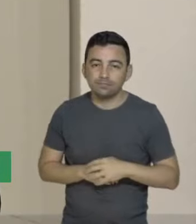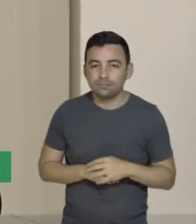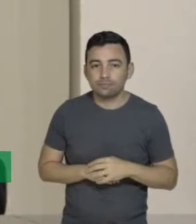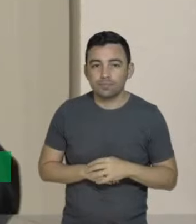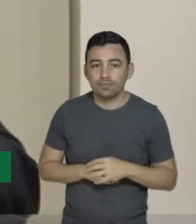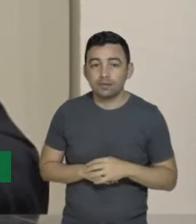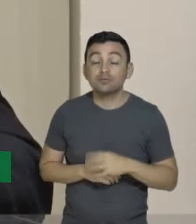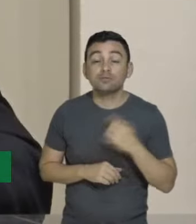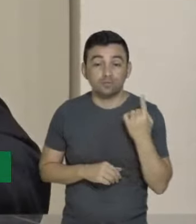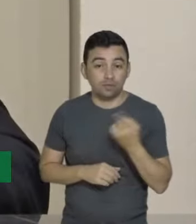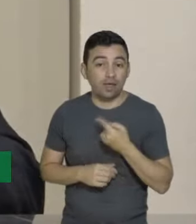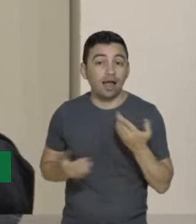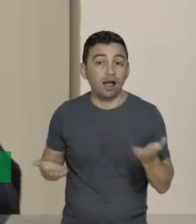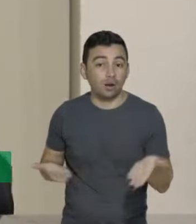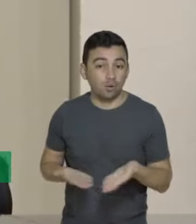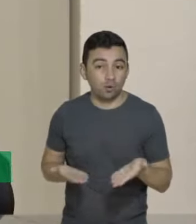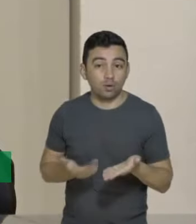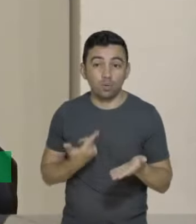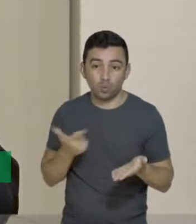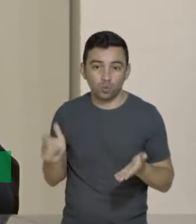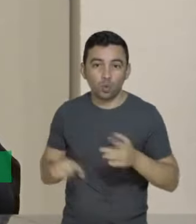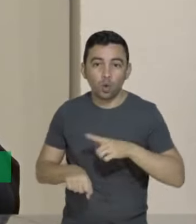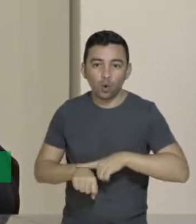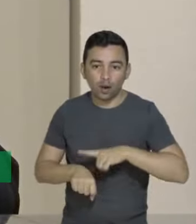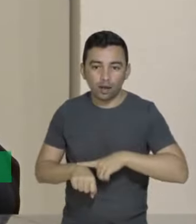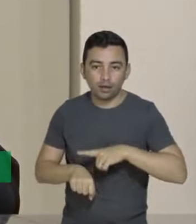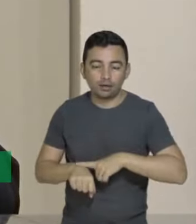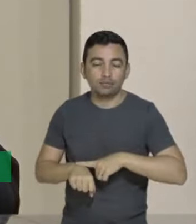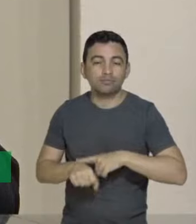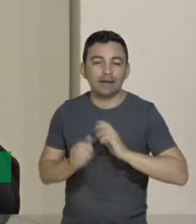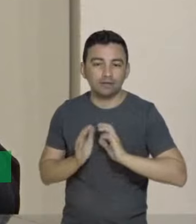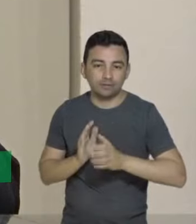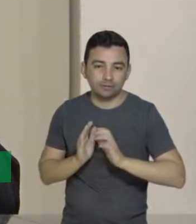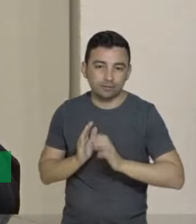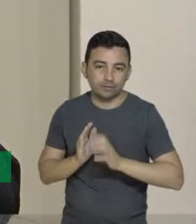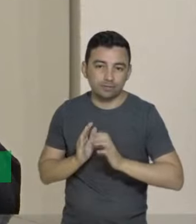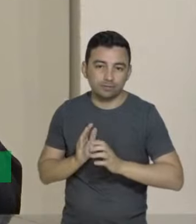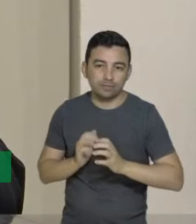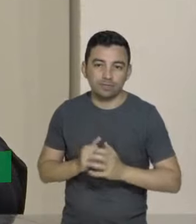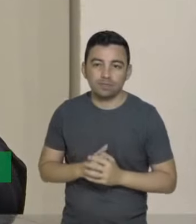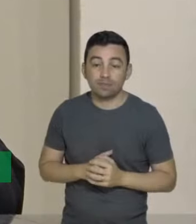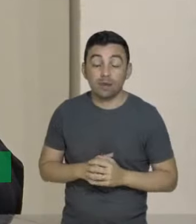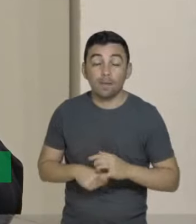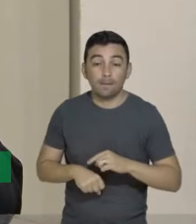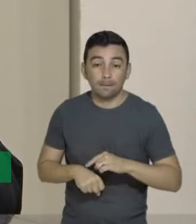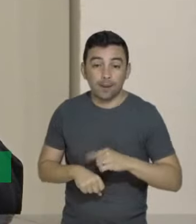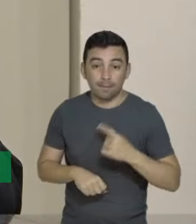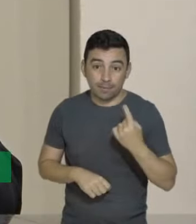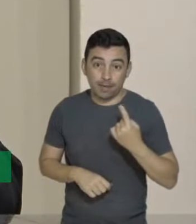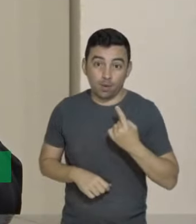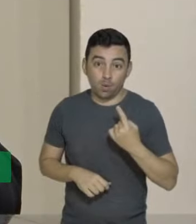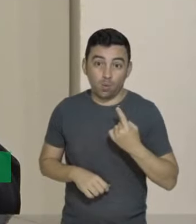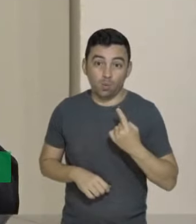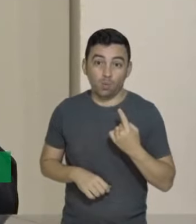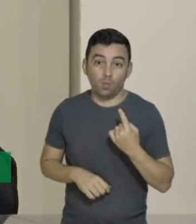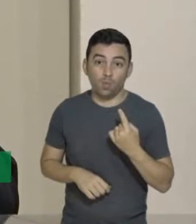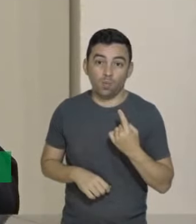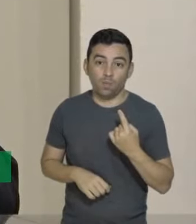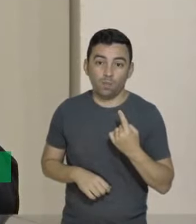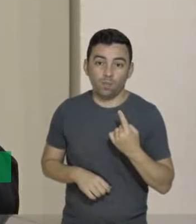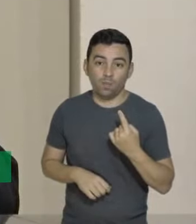nós passamos ao horário dos partidos políticos. Primeiro horário pertence